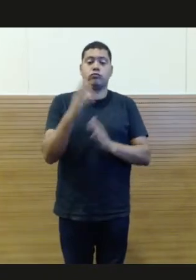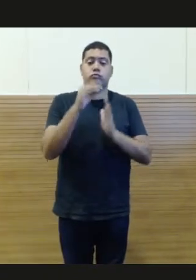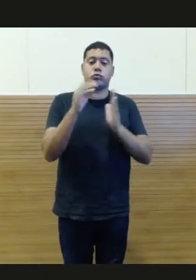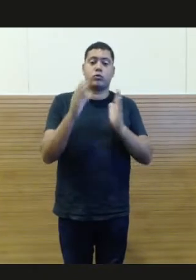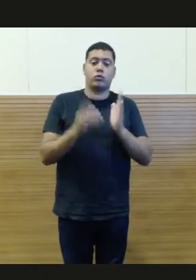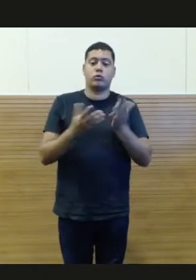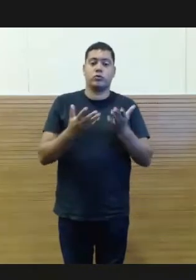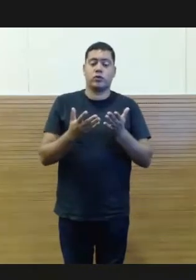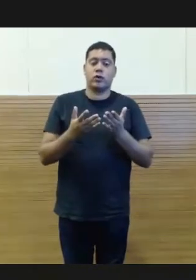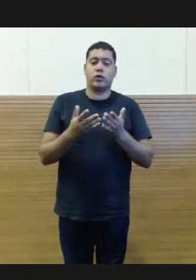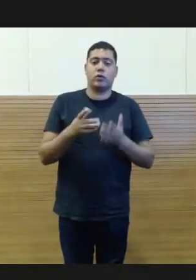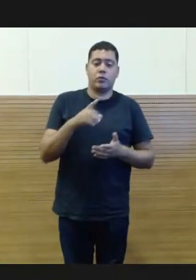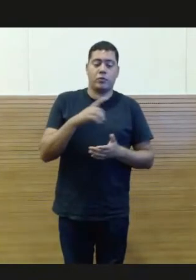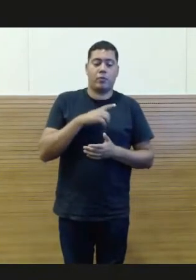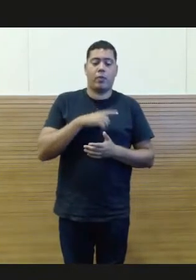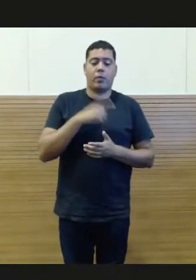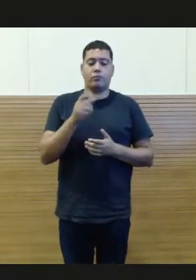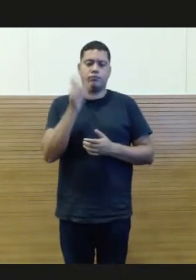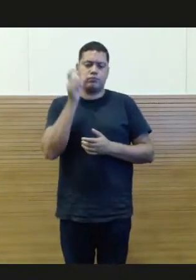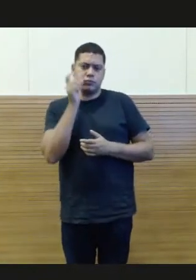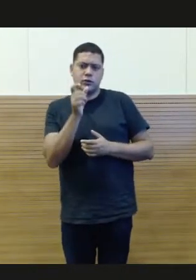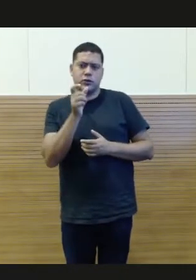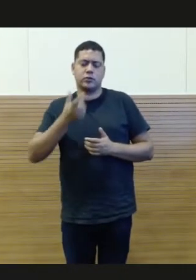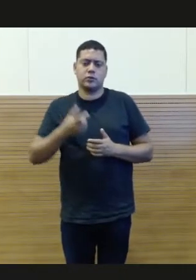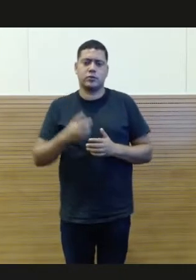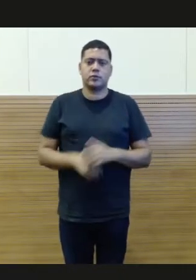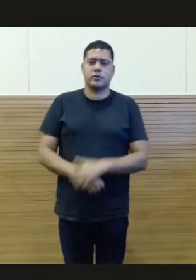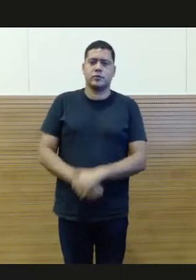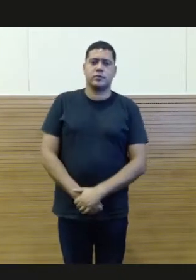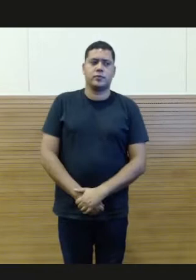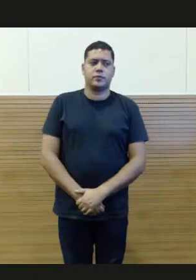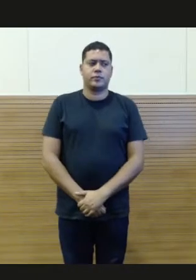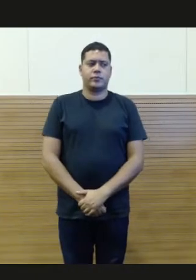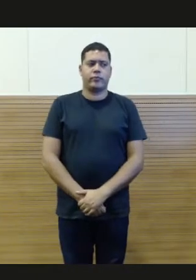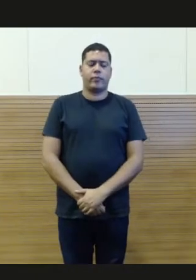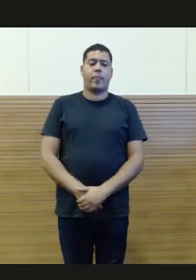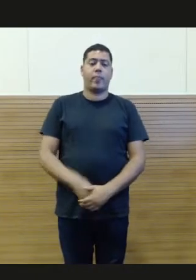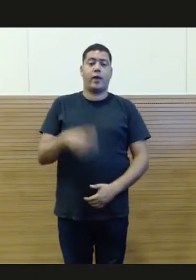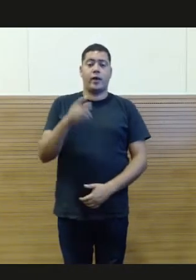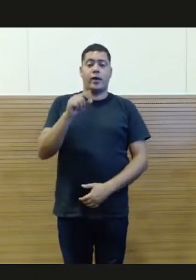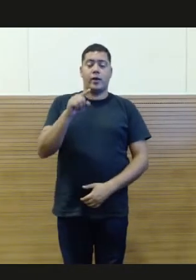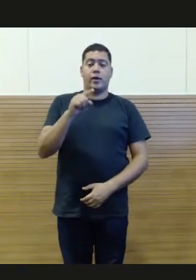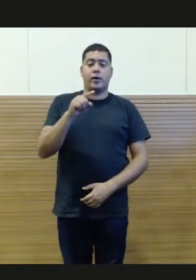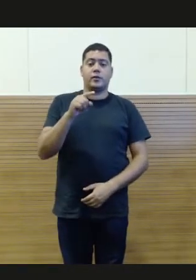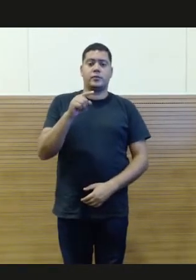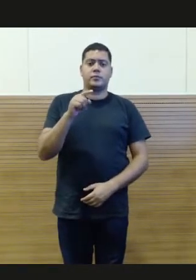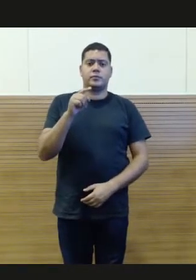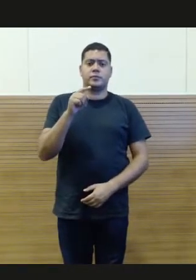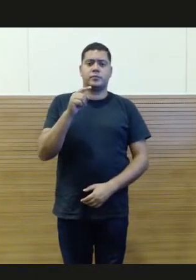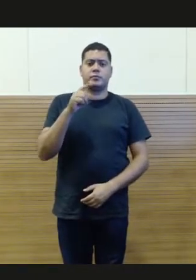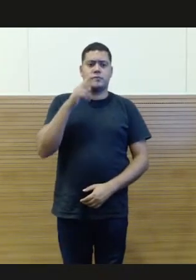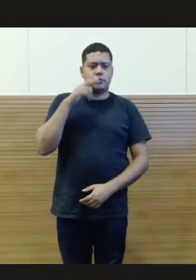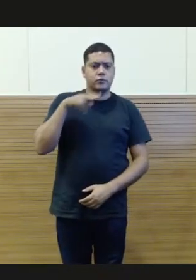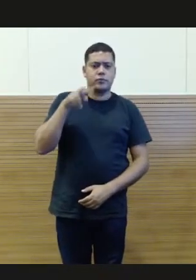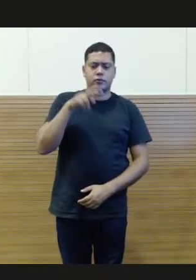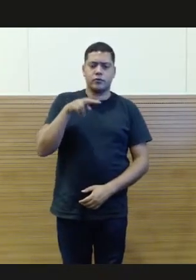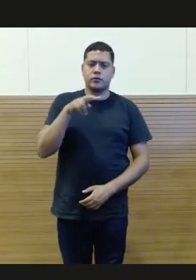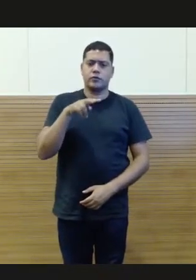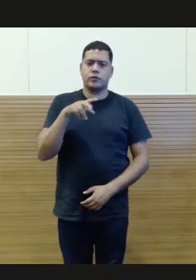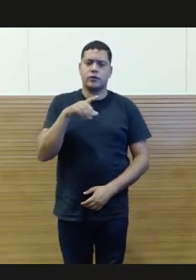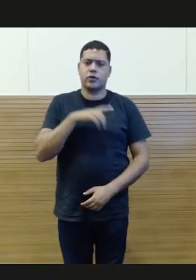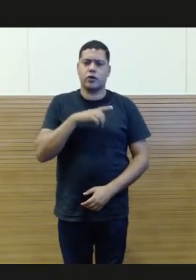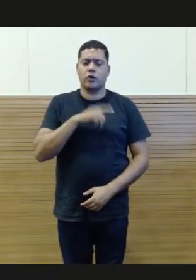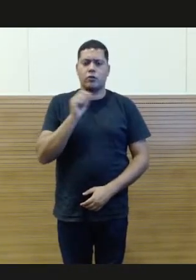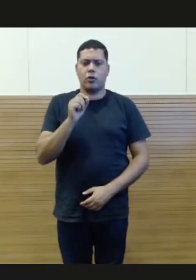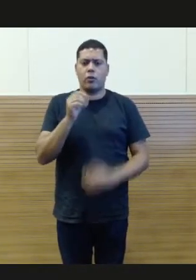positivo e interessante. Essa lista does the meaning of